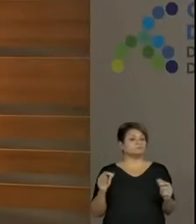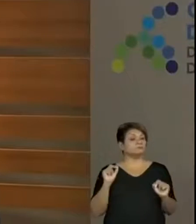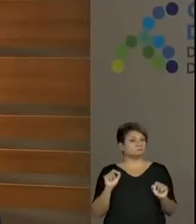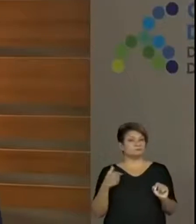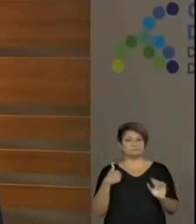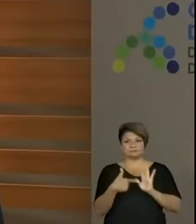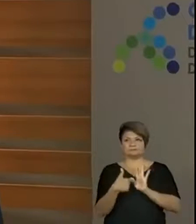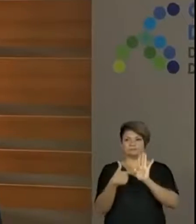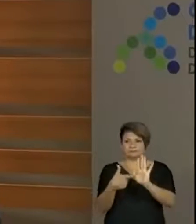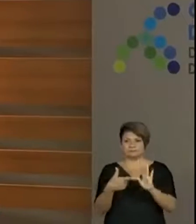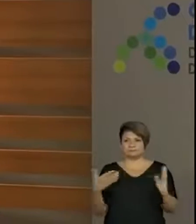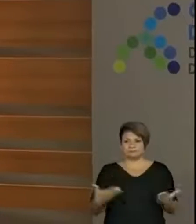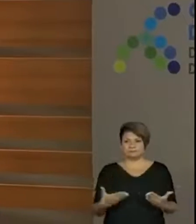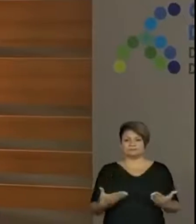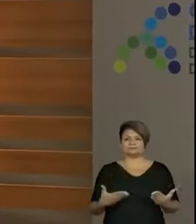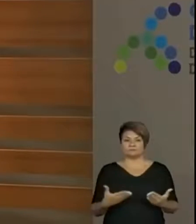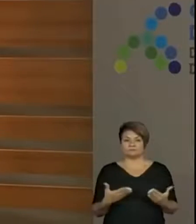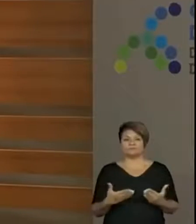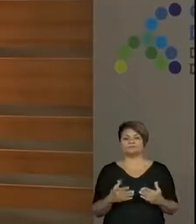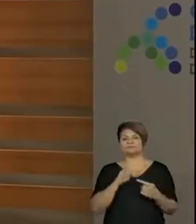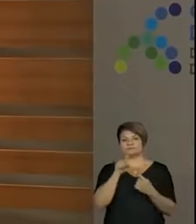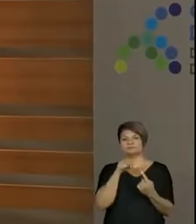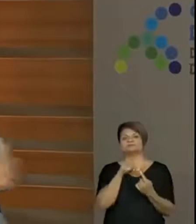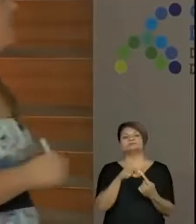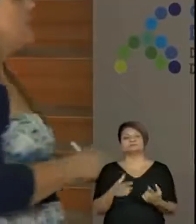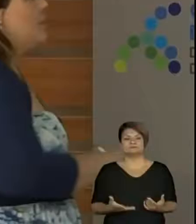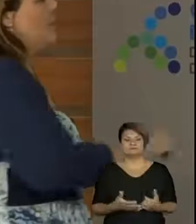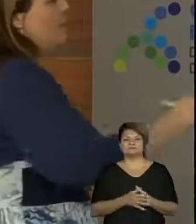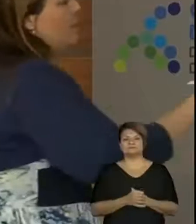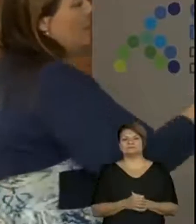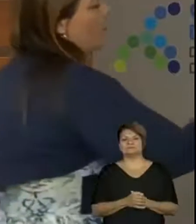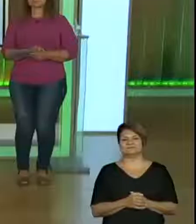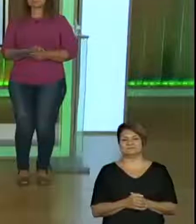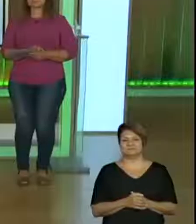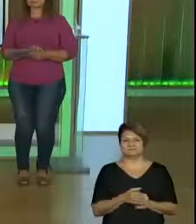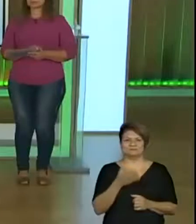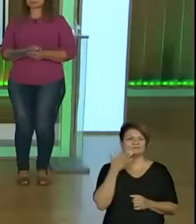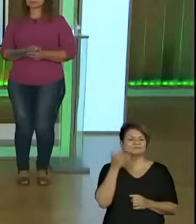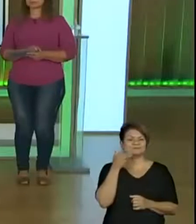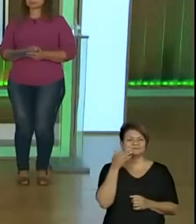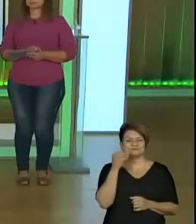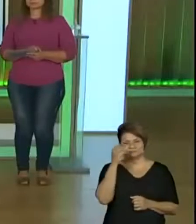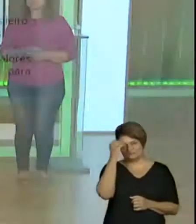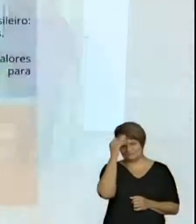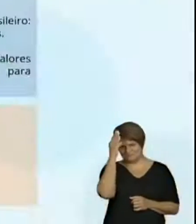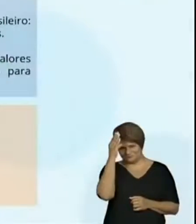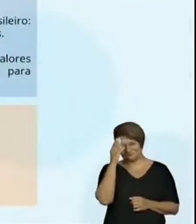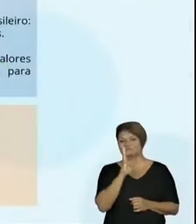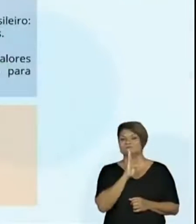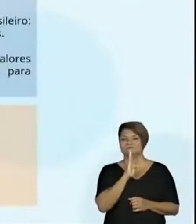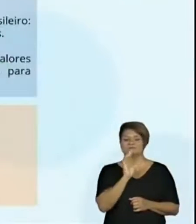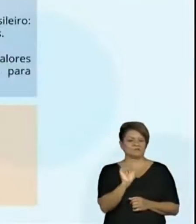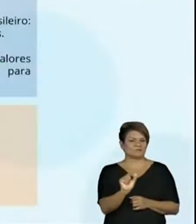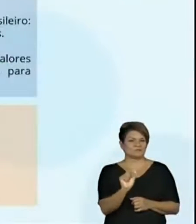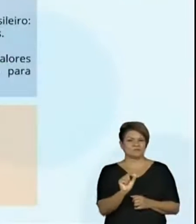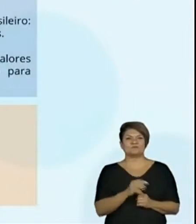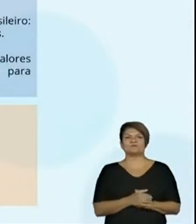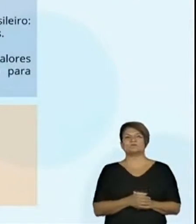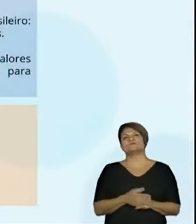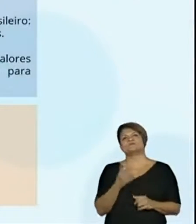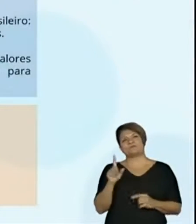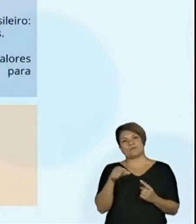apresentar agora são os objetos de conhecimento e habilidade da nossa aula hoje. Objeto de conhecimento é